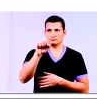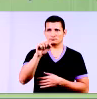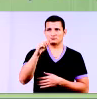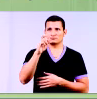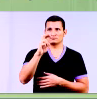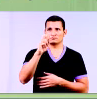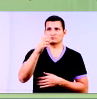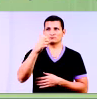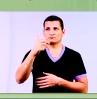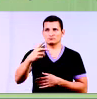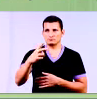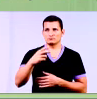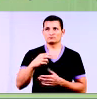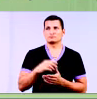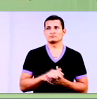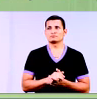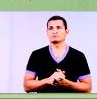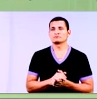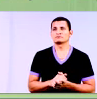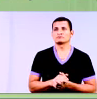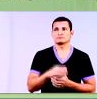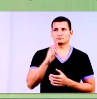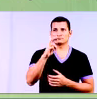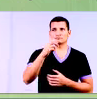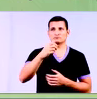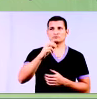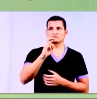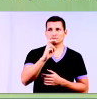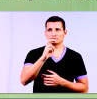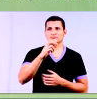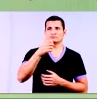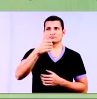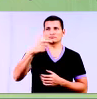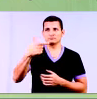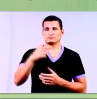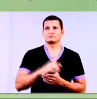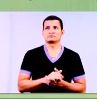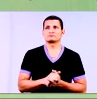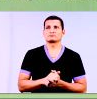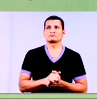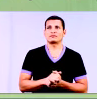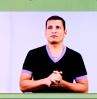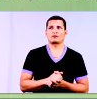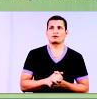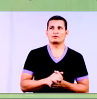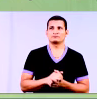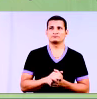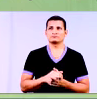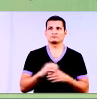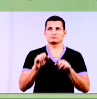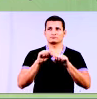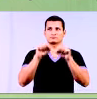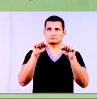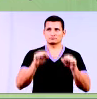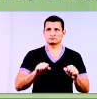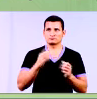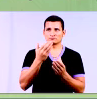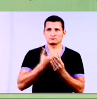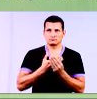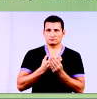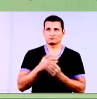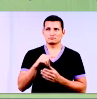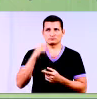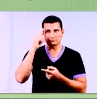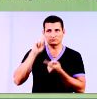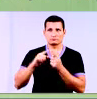novo? 512, né, professor? Será que é uma dica, hein? Sistemas de arquivo, gente. São estruturas lógicas que permitem que o sistema operacional organize a gravação de